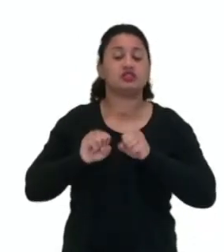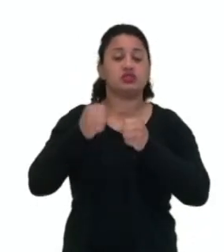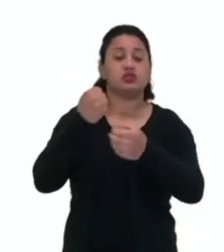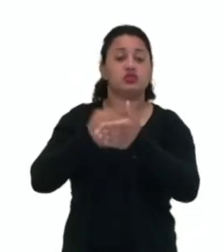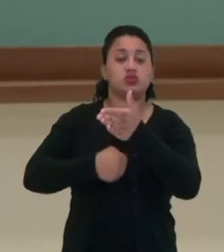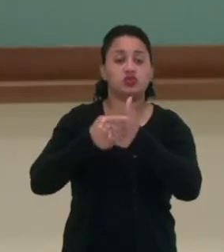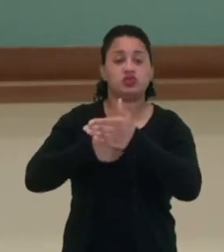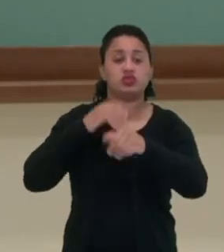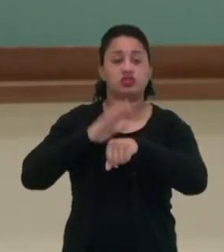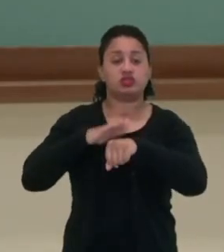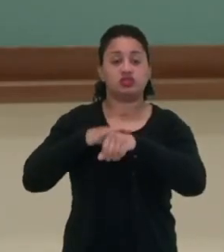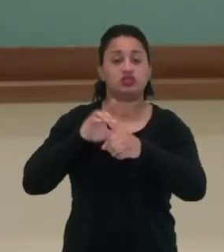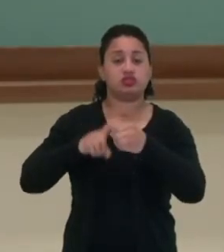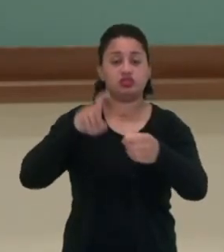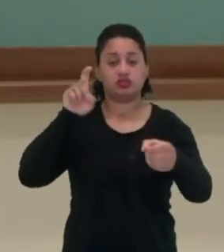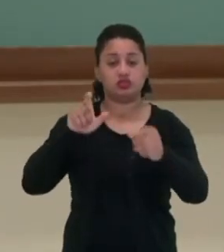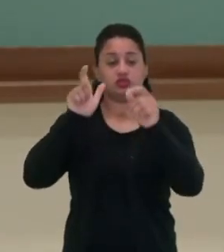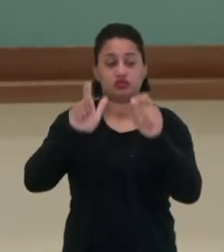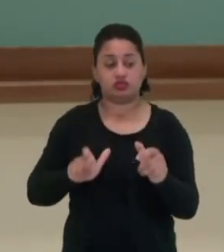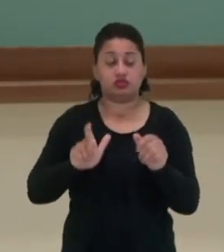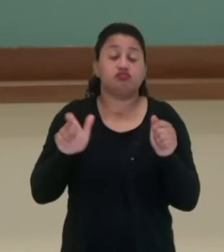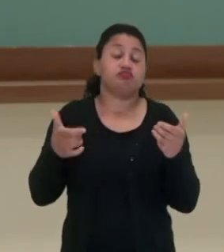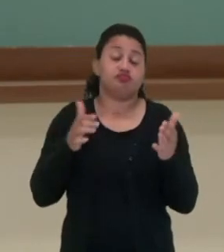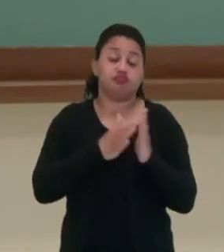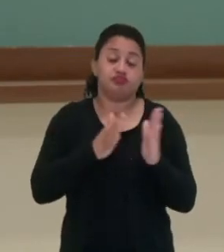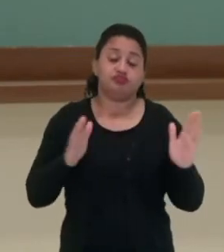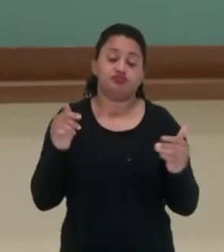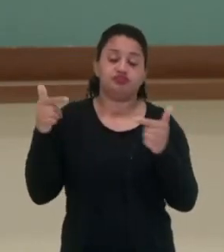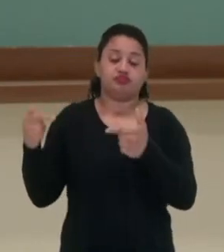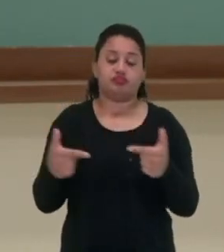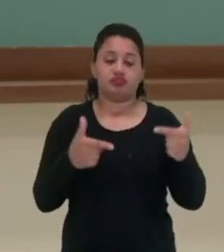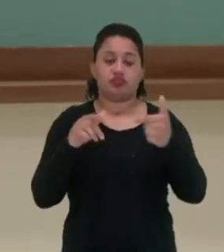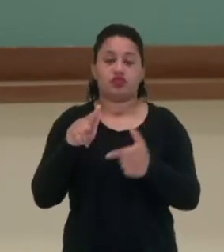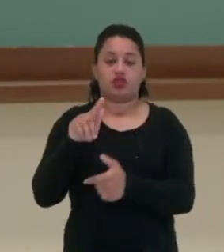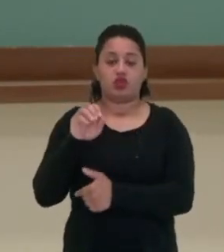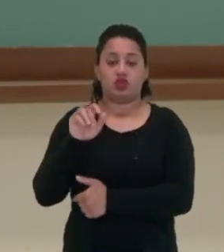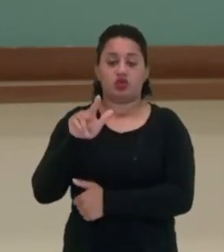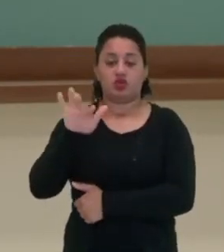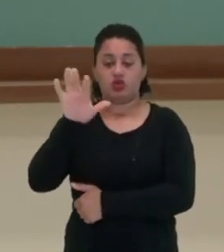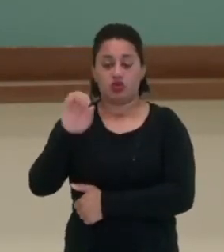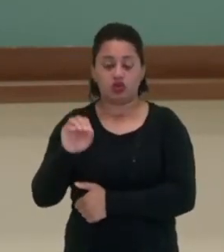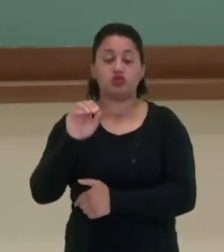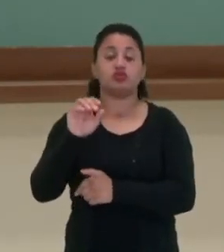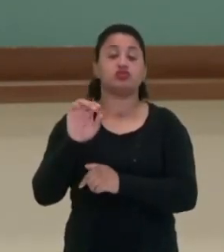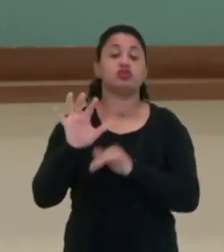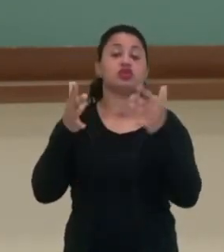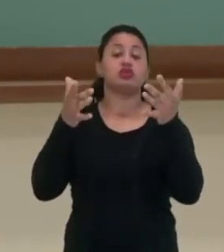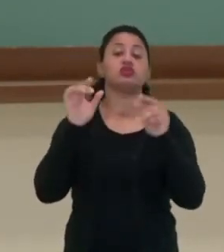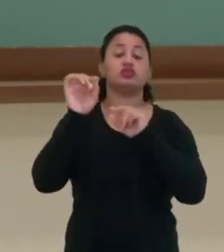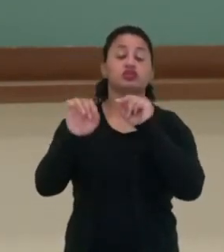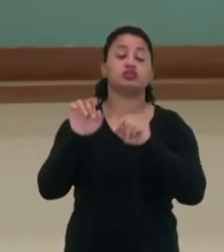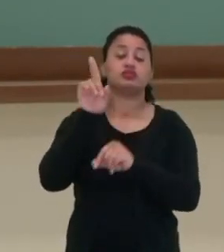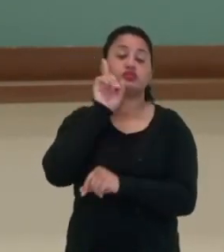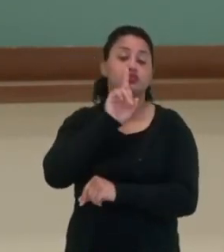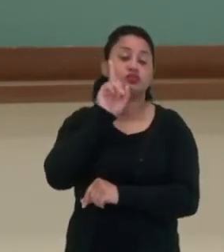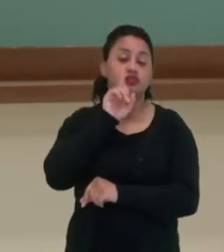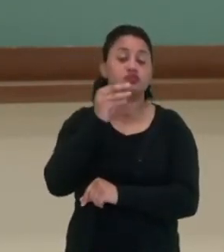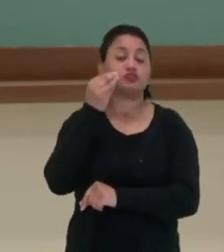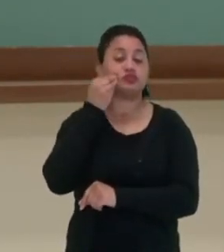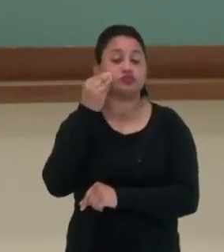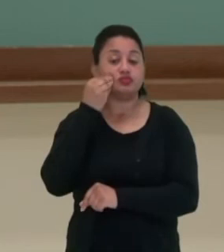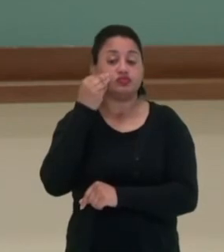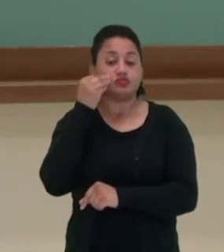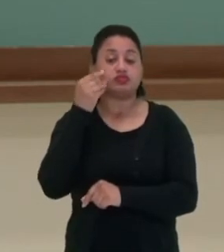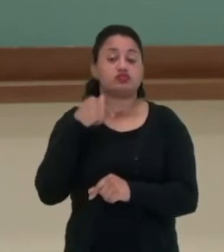territórios. Então, durante a Guerra do Golfo, o que aconteceu? Os Estados Unidos estavam tentando a primeira